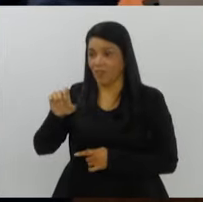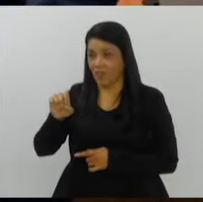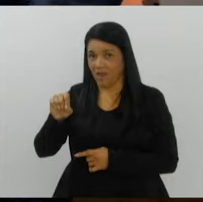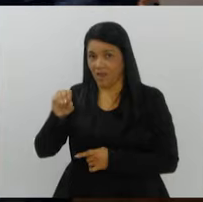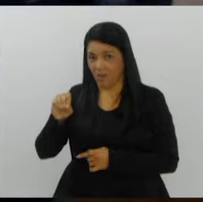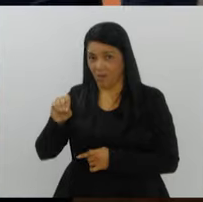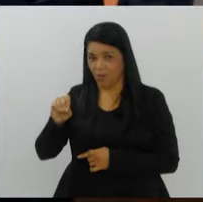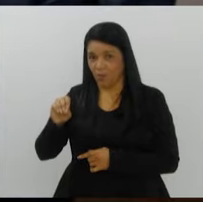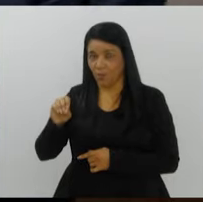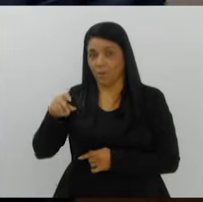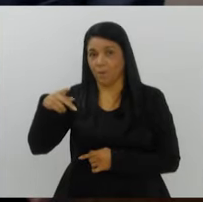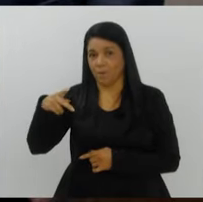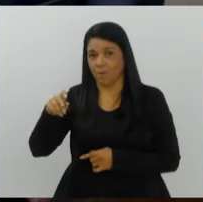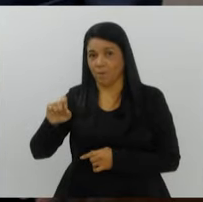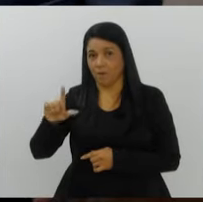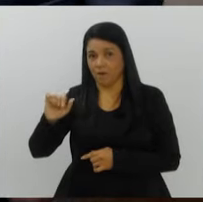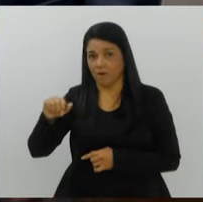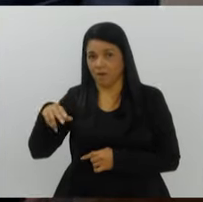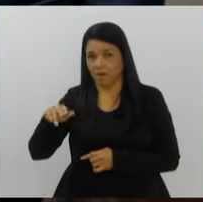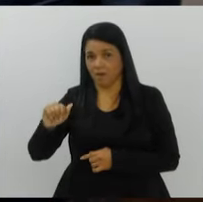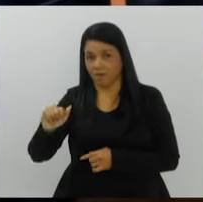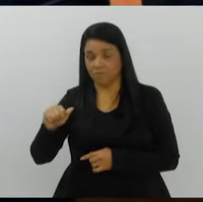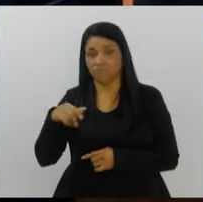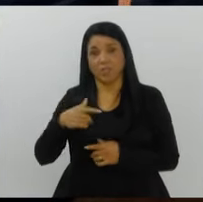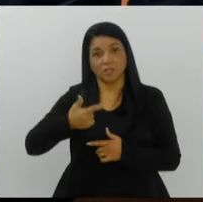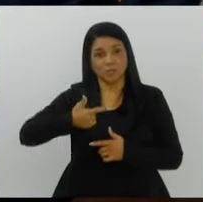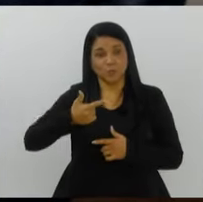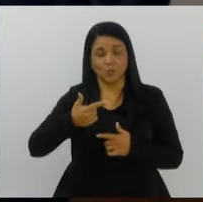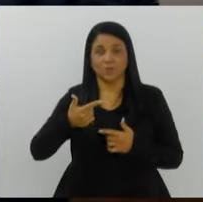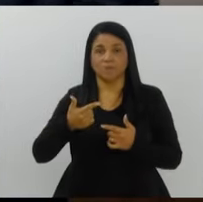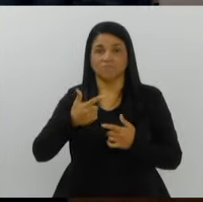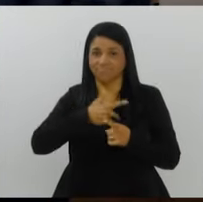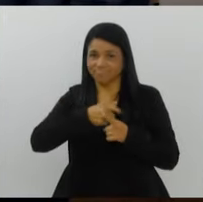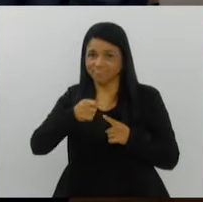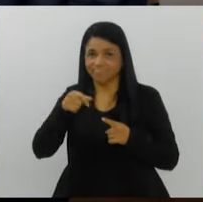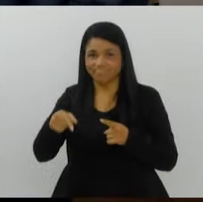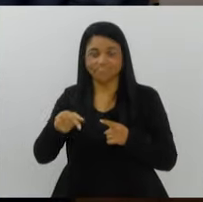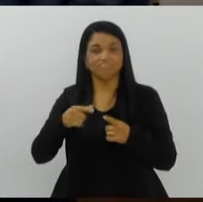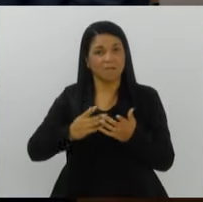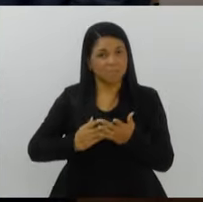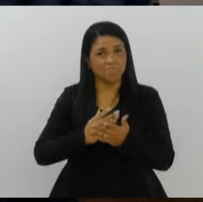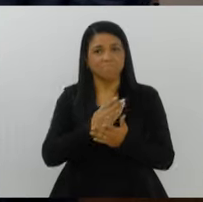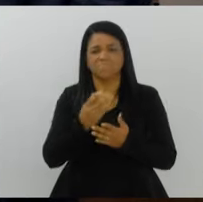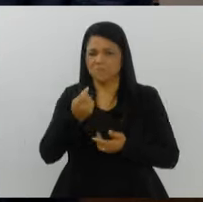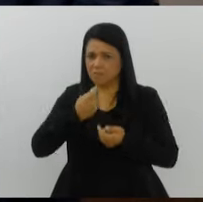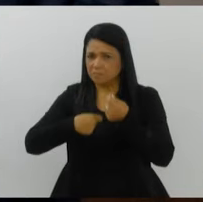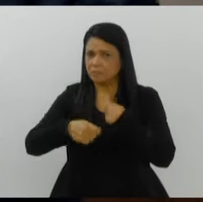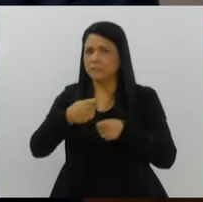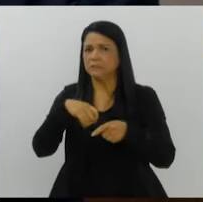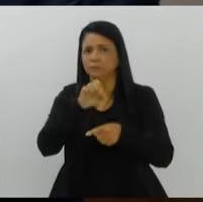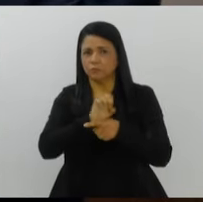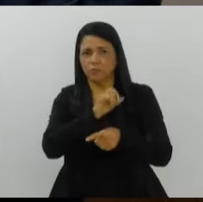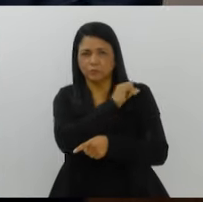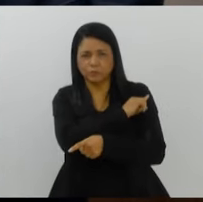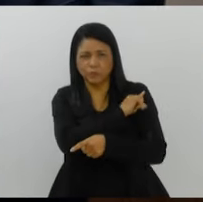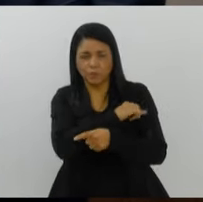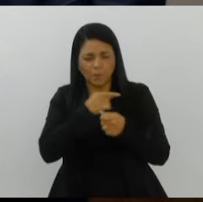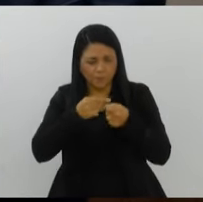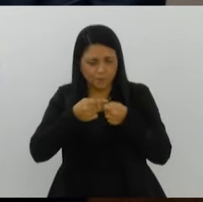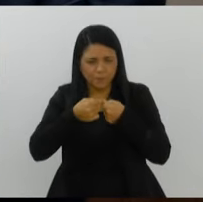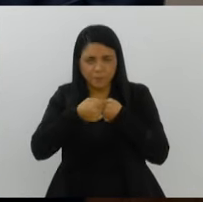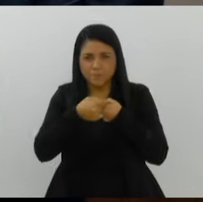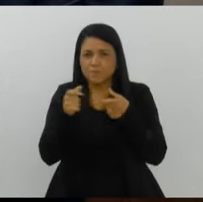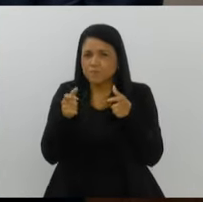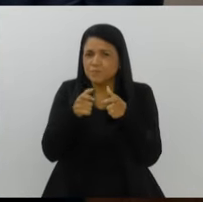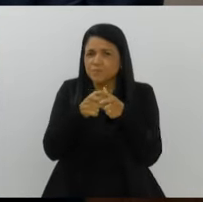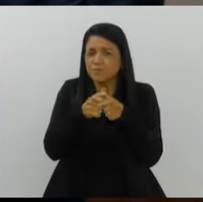que está indo para a reeleição, que tem uma das maiores aprovações no estado do Rio, uma grande administração, num município pequeno, de poucos